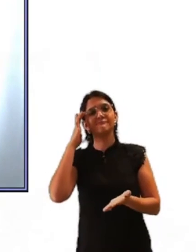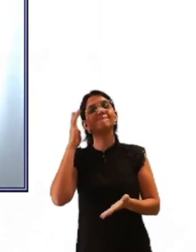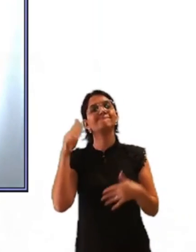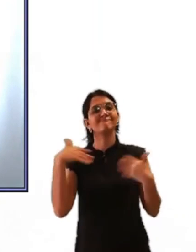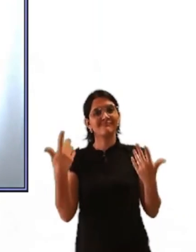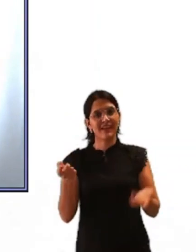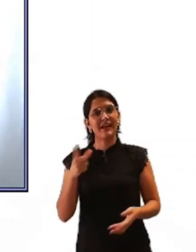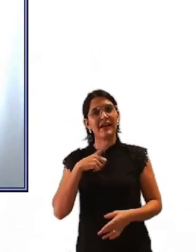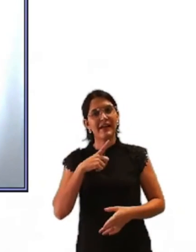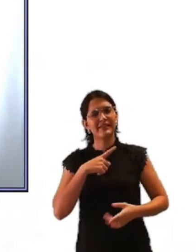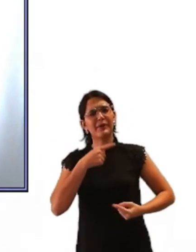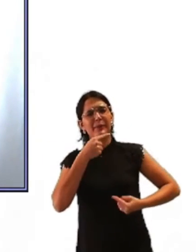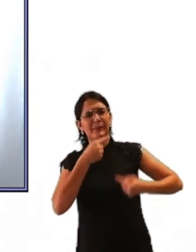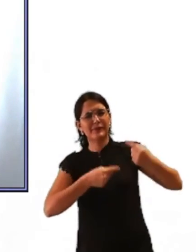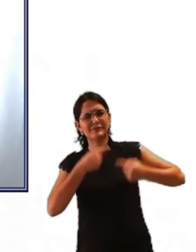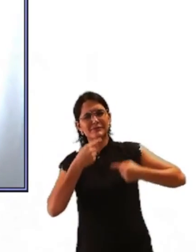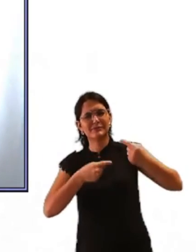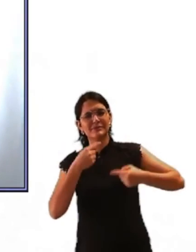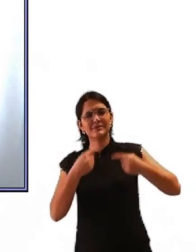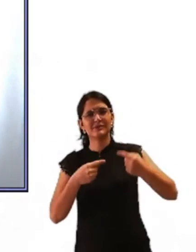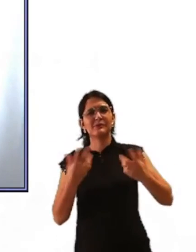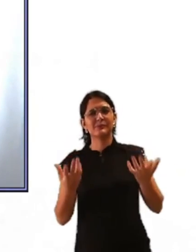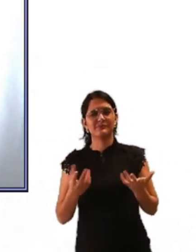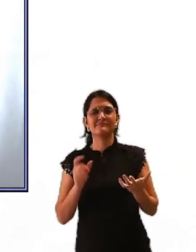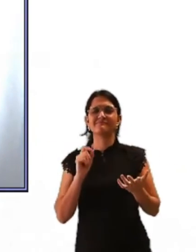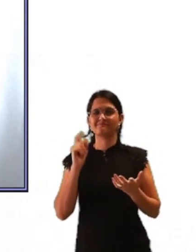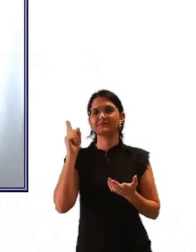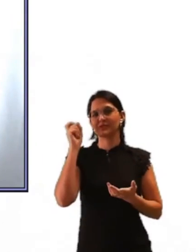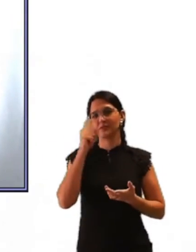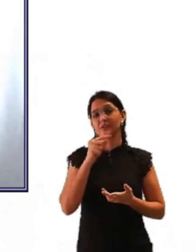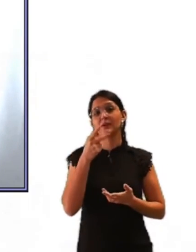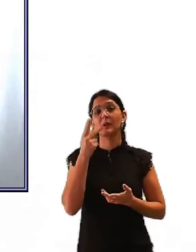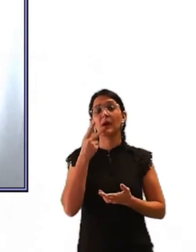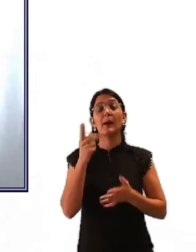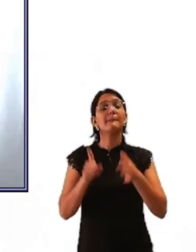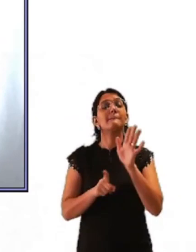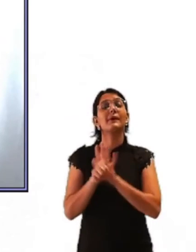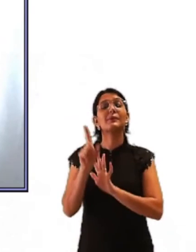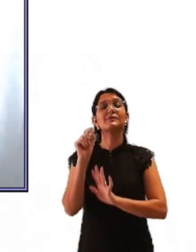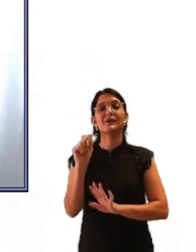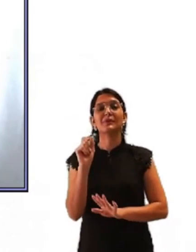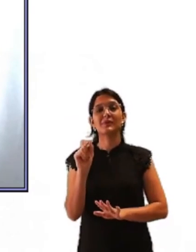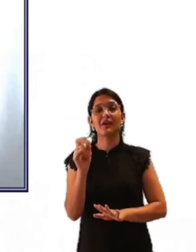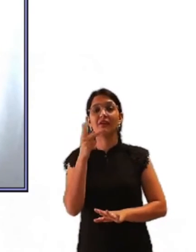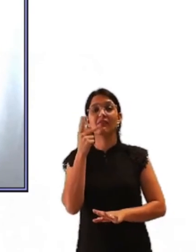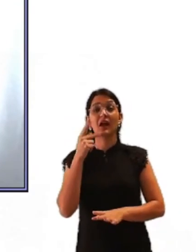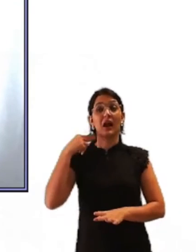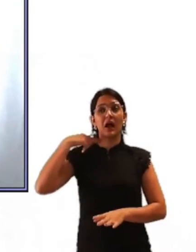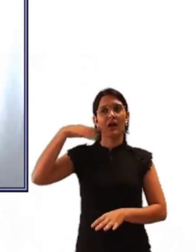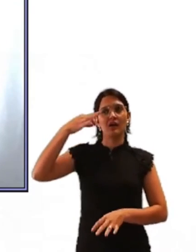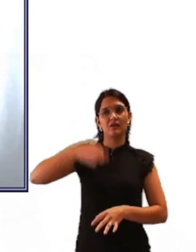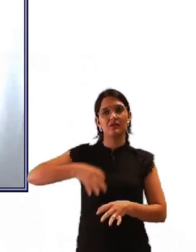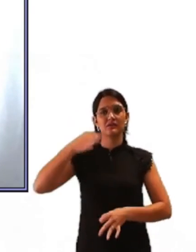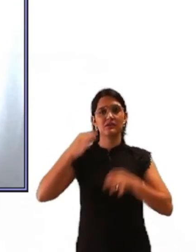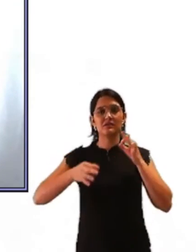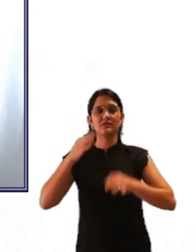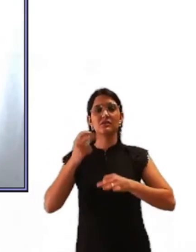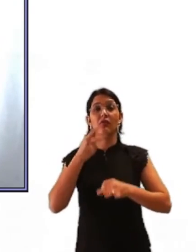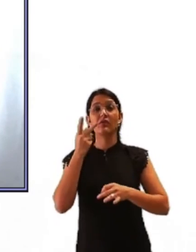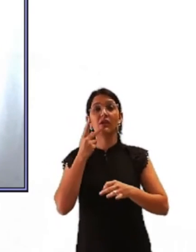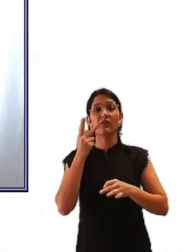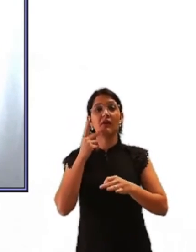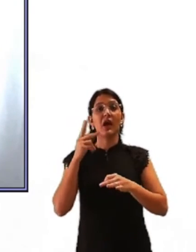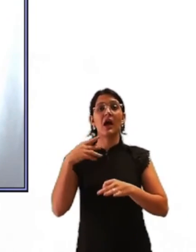vai passar ali. A pergunta é a massificação das decisões judiciais envolvendo direito à